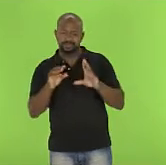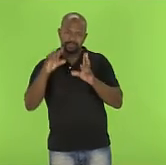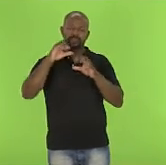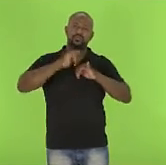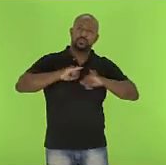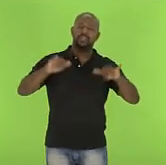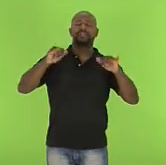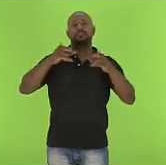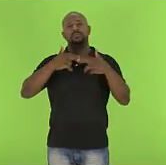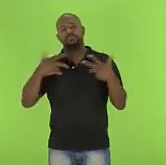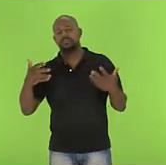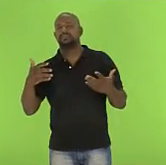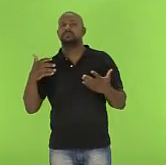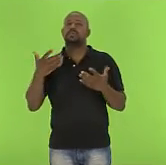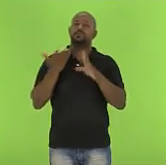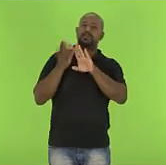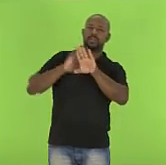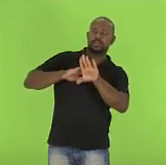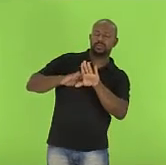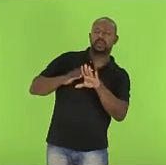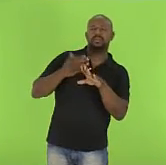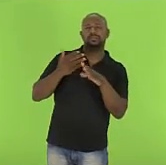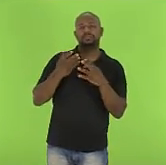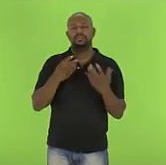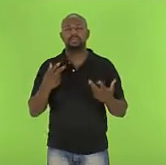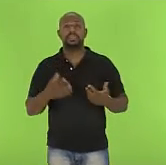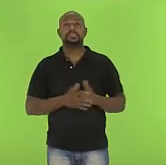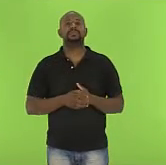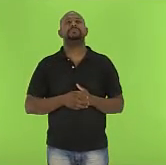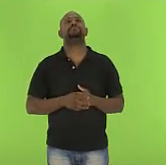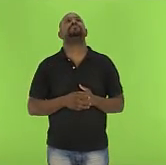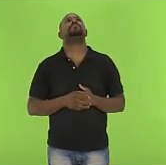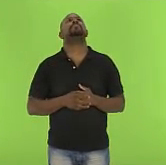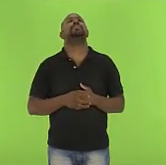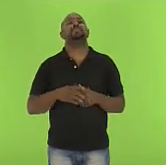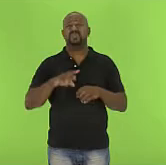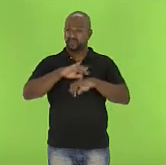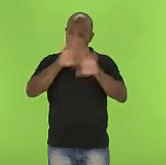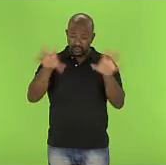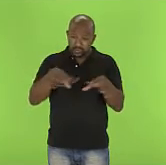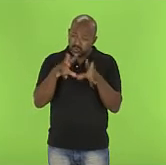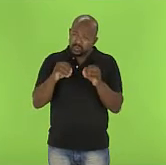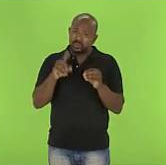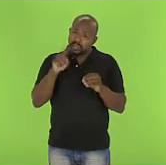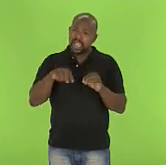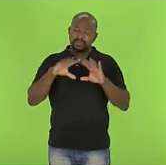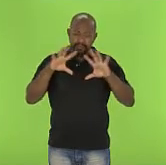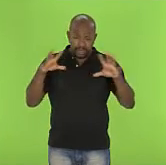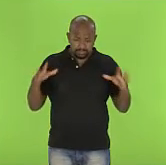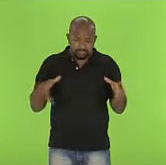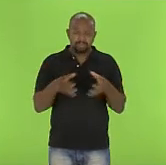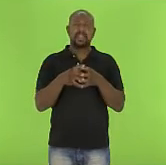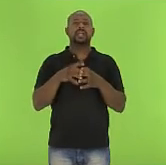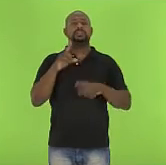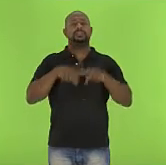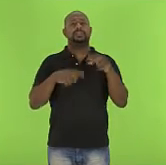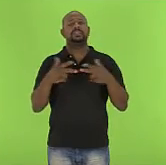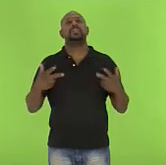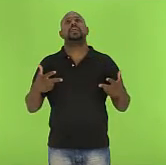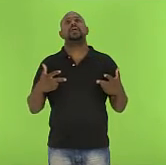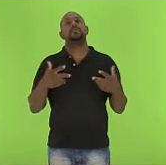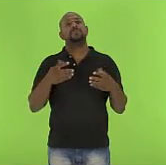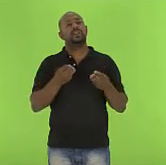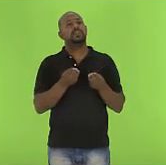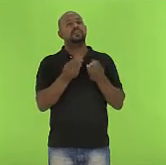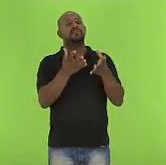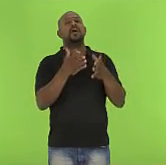com fotos de divulgação, com estilo, com bastidores e tal. Então, isso tudo serve para juntarmos esse